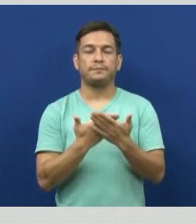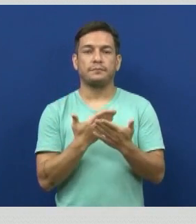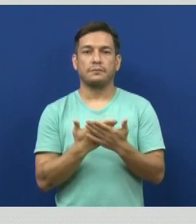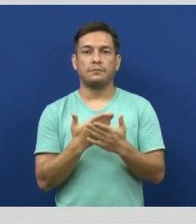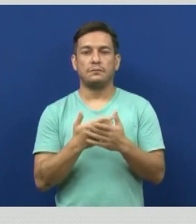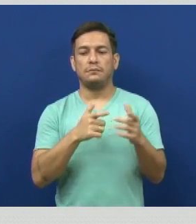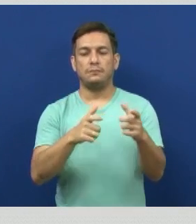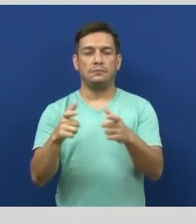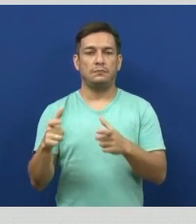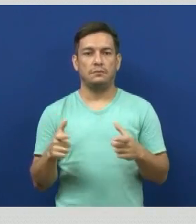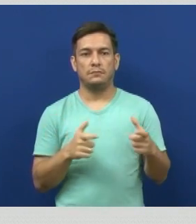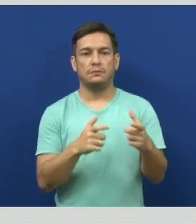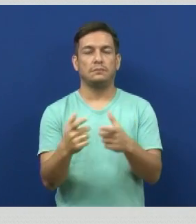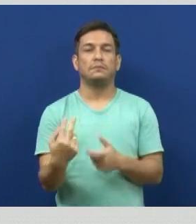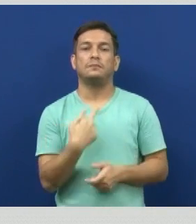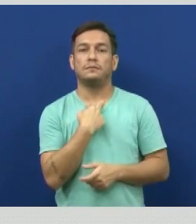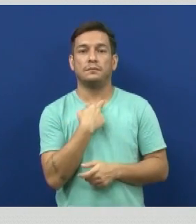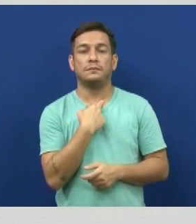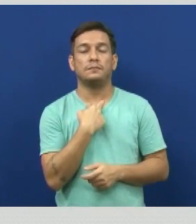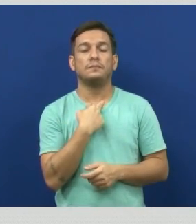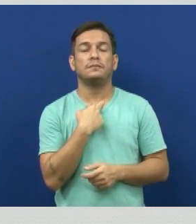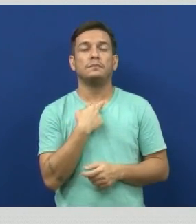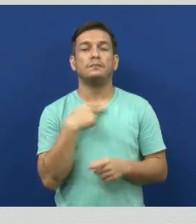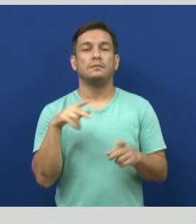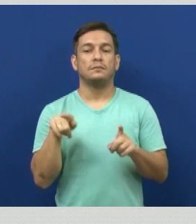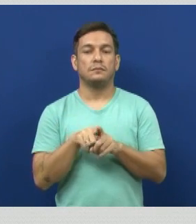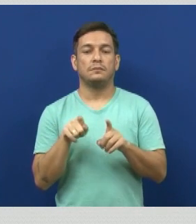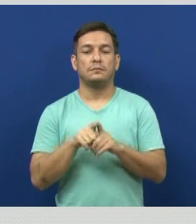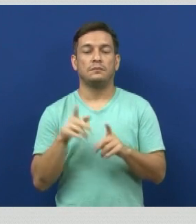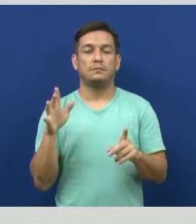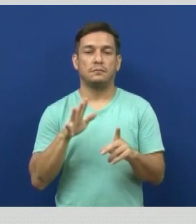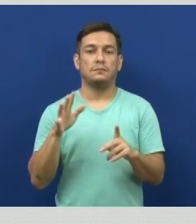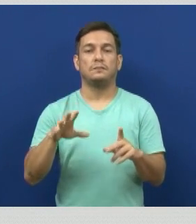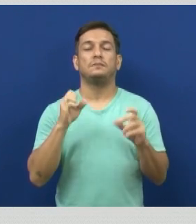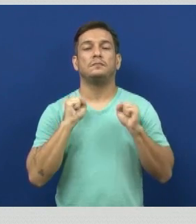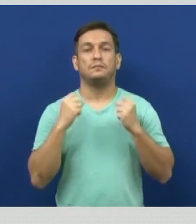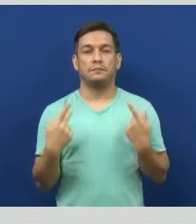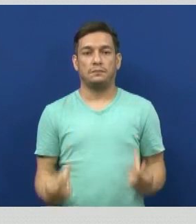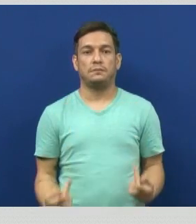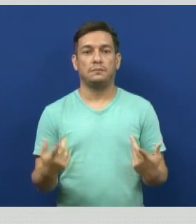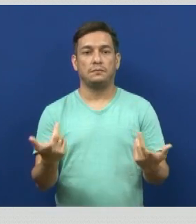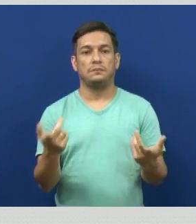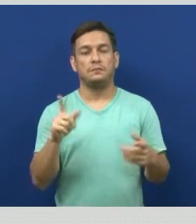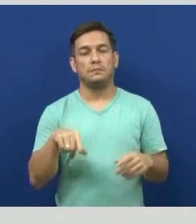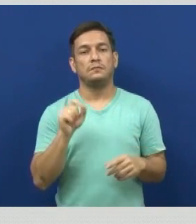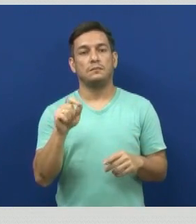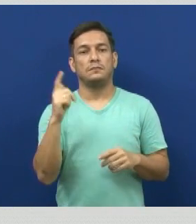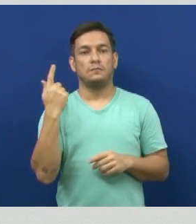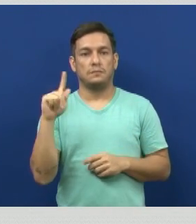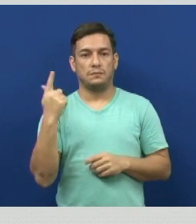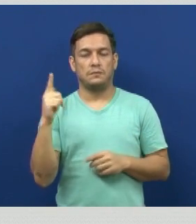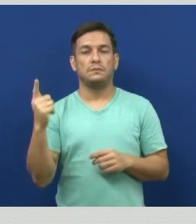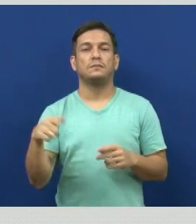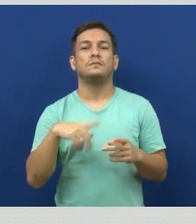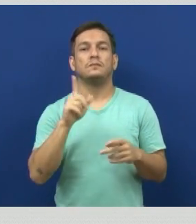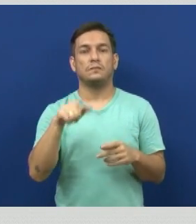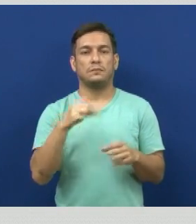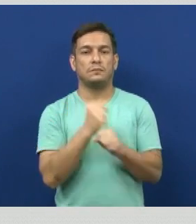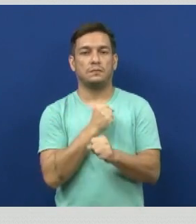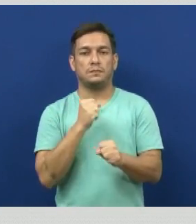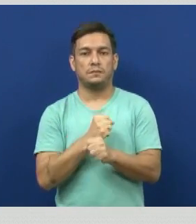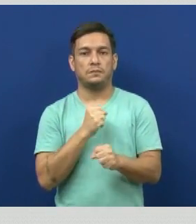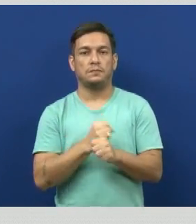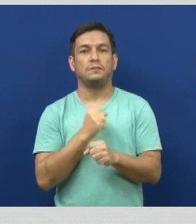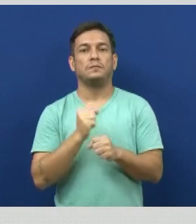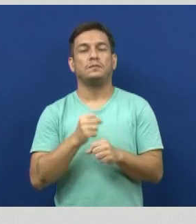estuda os espaços ocupados e influenciados pelos seres humanos, seja o espaço geográfico, que é